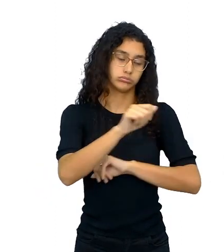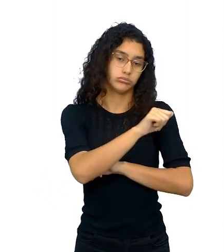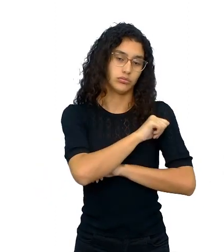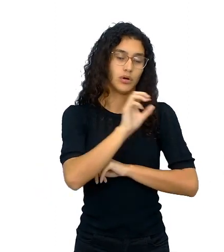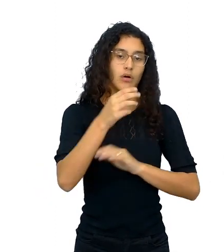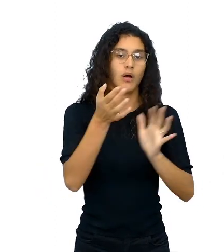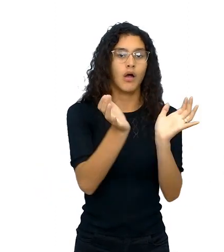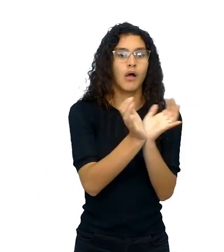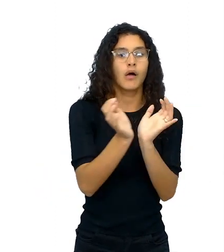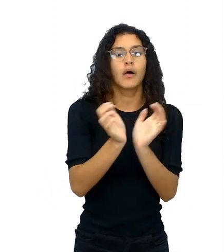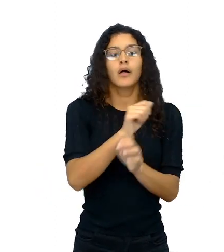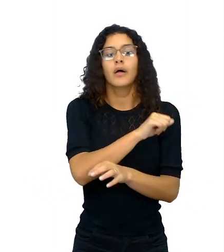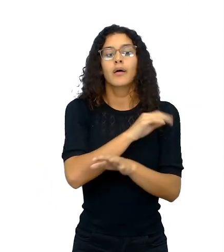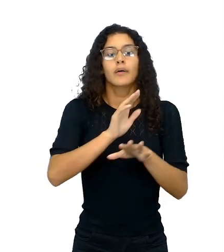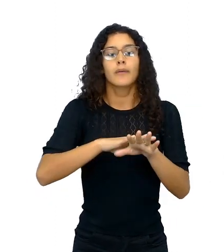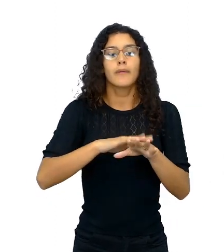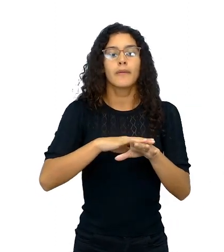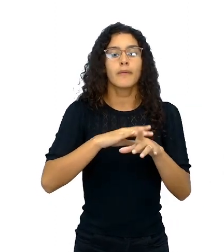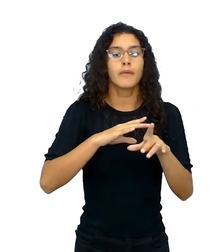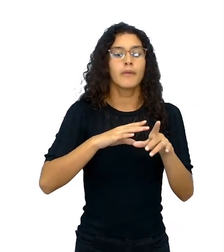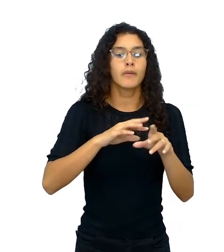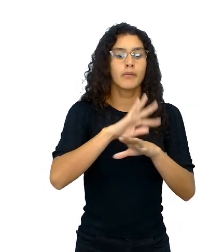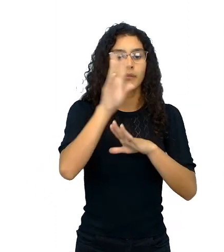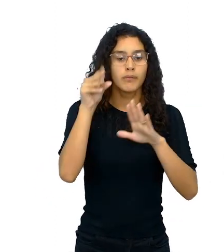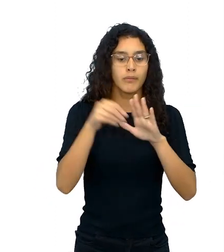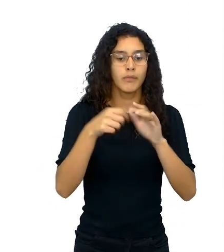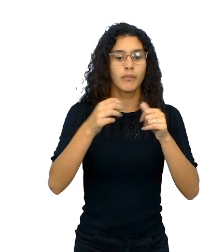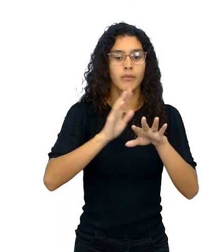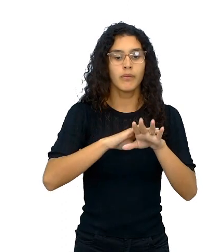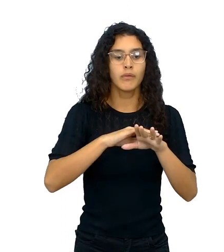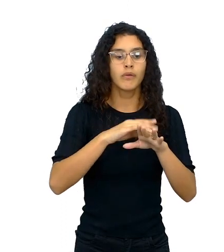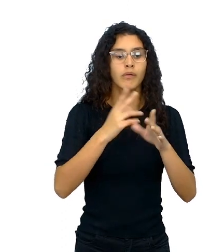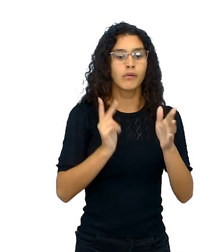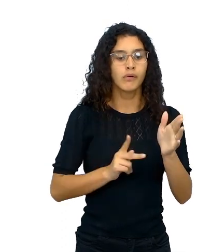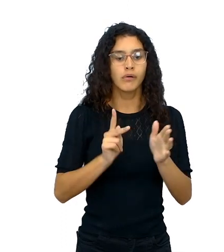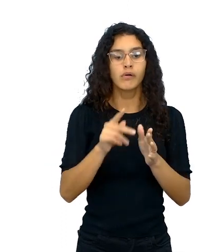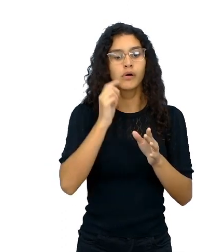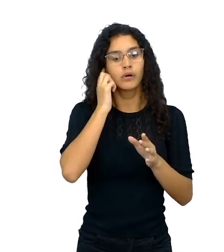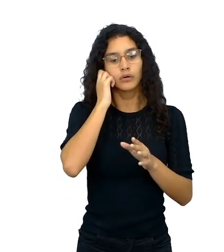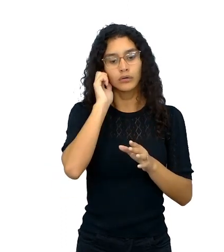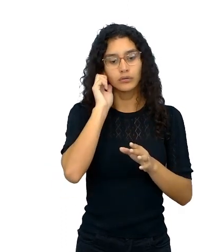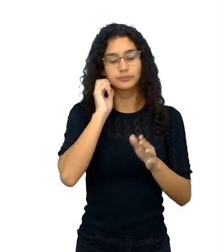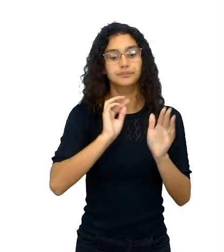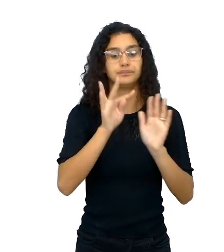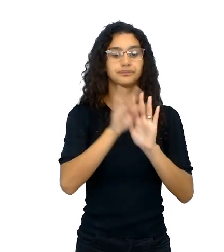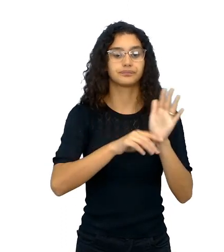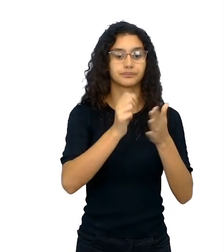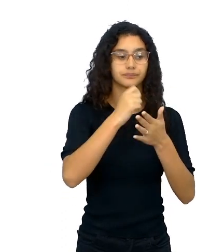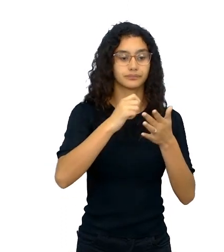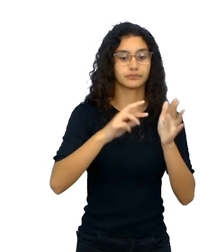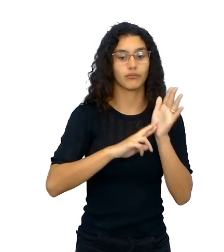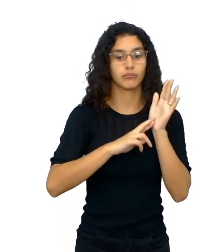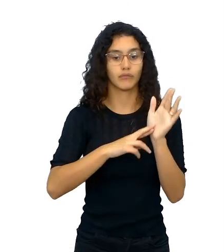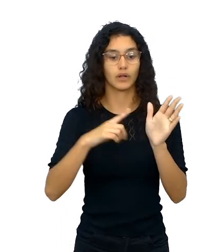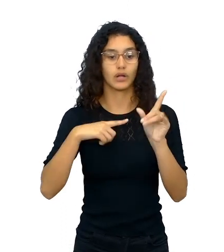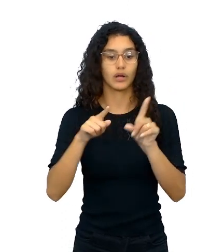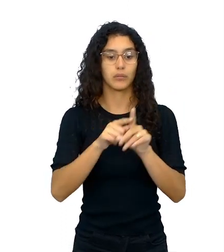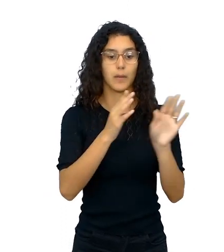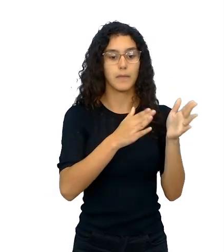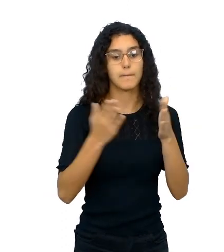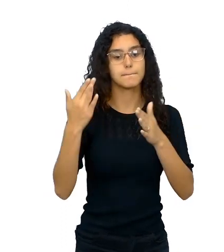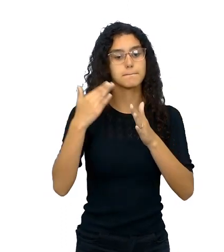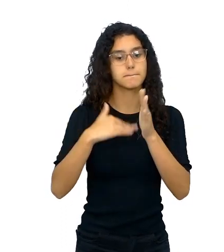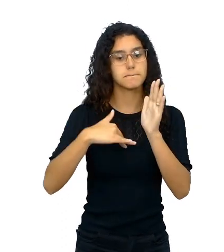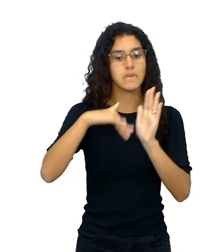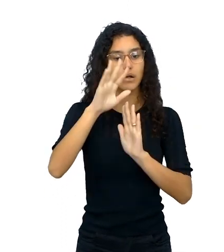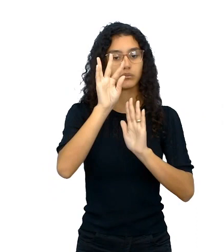por grupo de alunos, faça um resumo esquemático. Ele deve ser elaborado na mesma sequência em que o texto original foi escrito, apresentando as partes mais